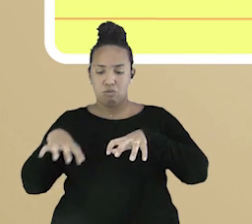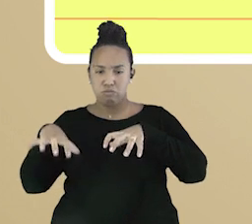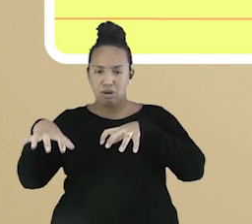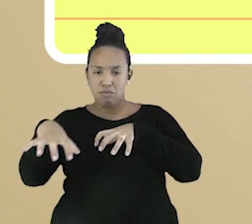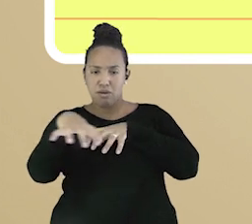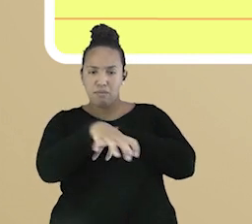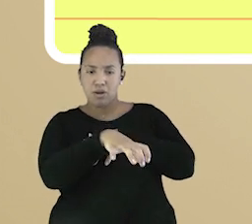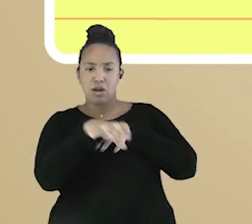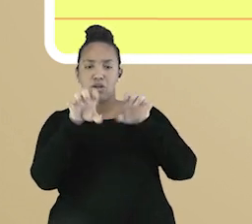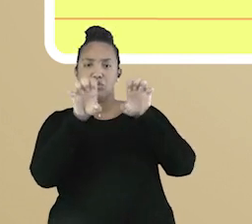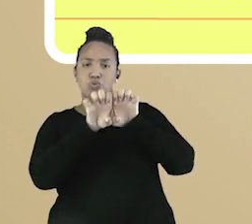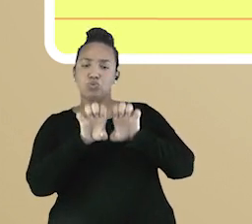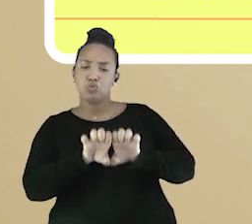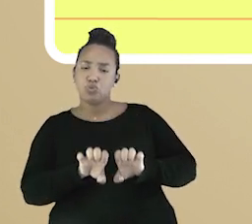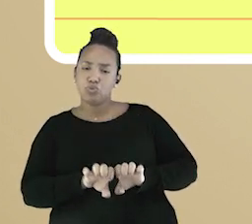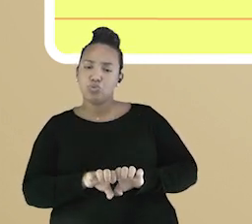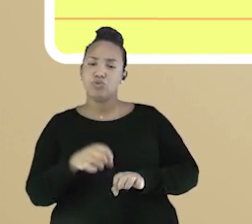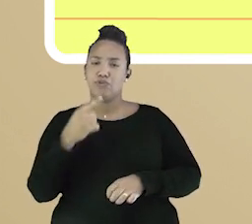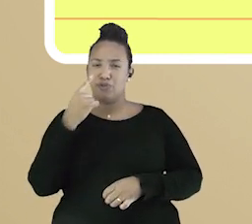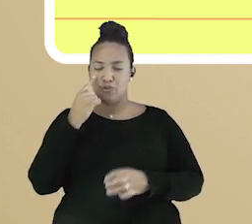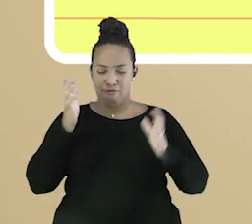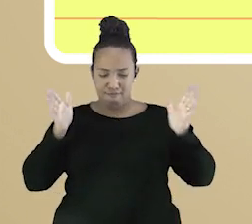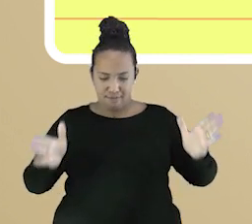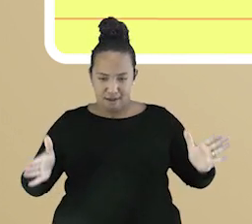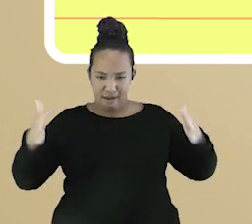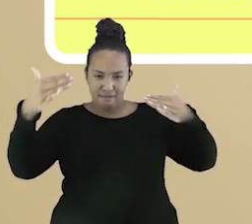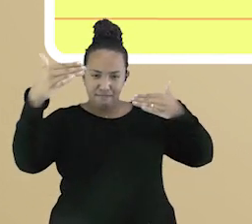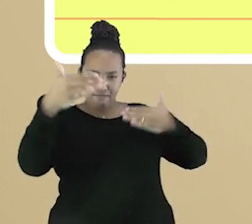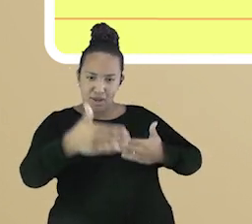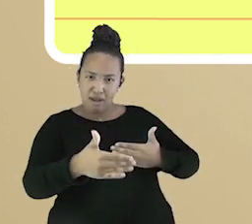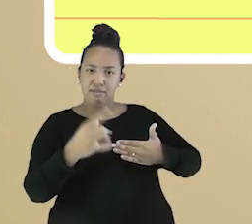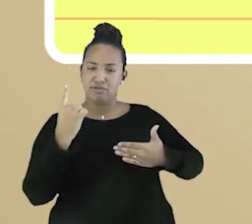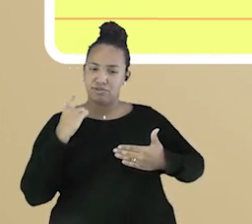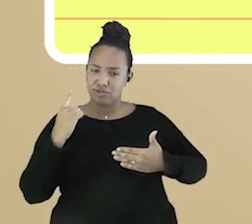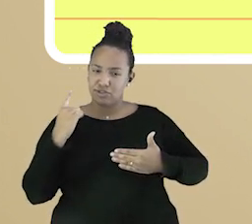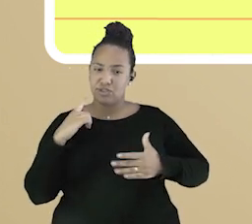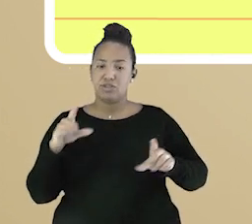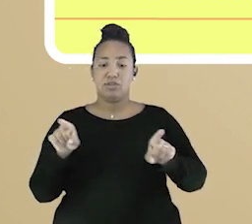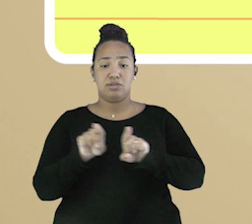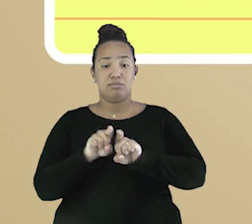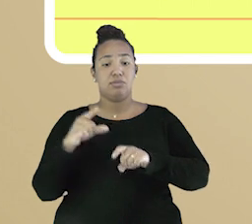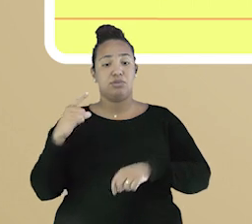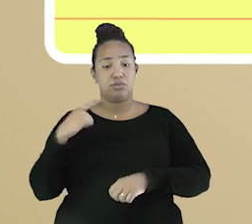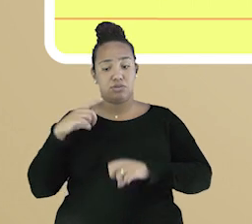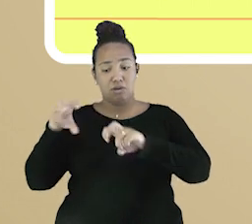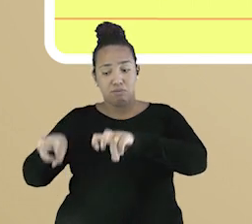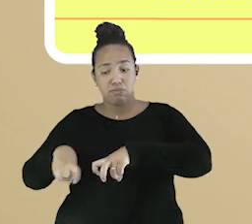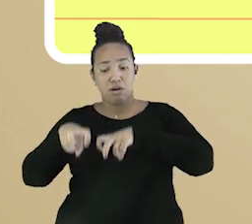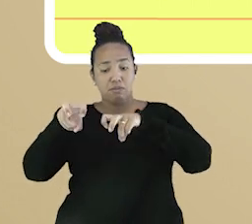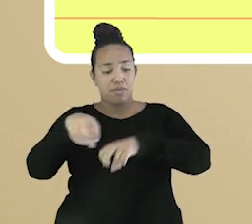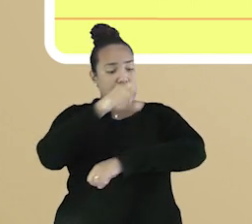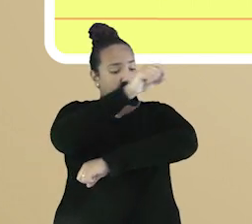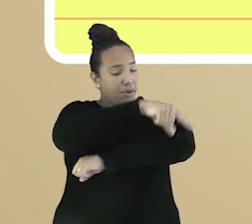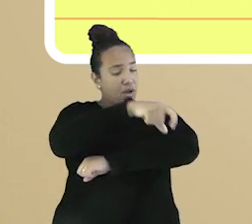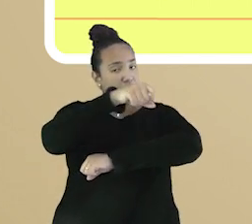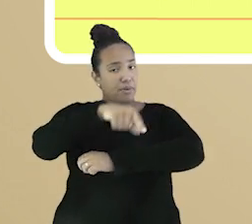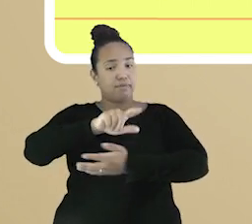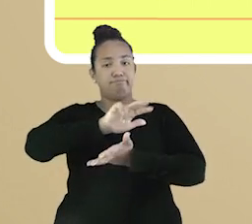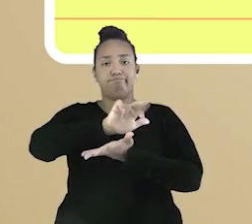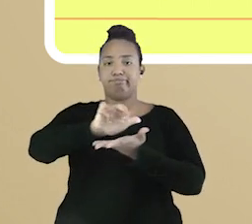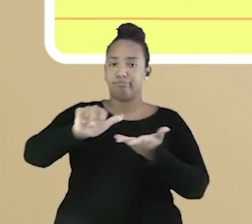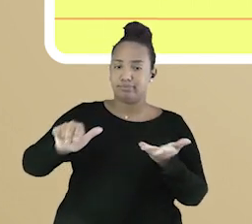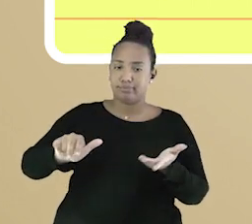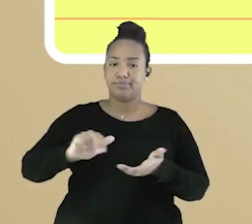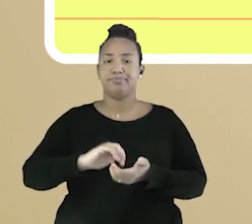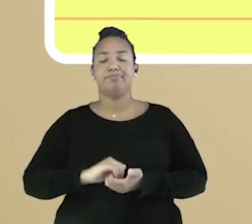feudos, sua estrutura, que era super fortificada, e ao redor delas estavam as plantações que sustentavam aí o